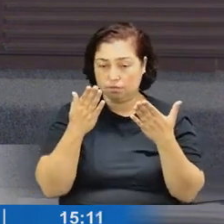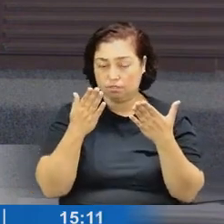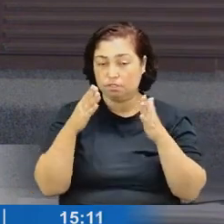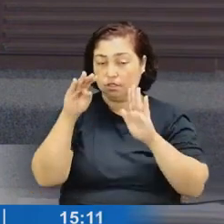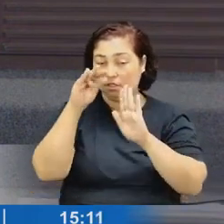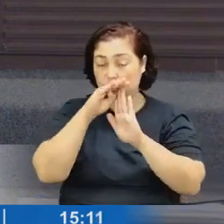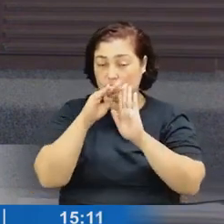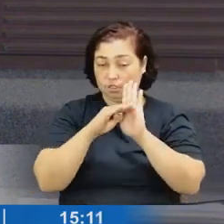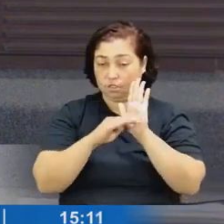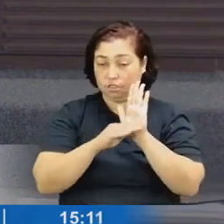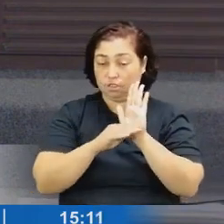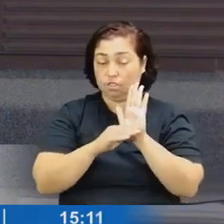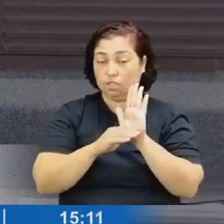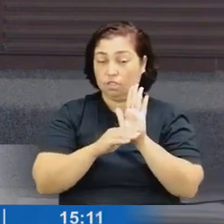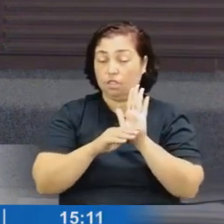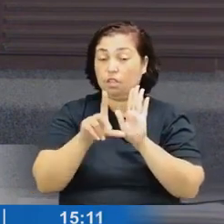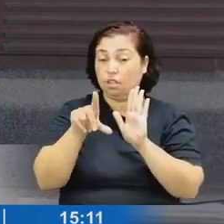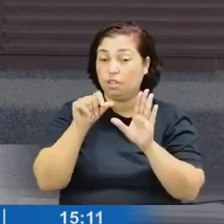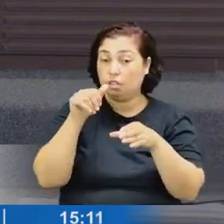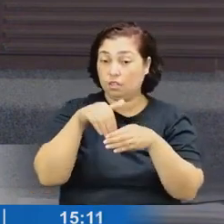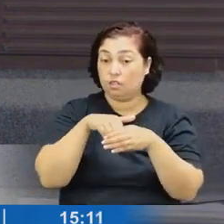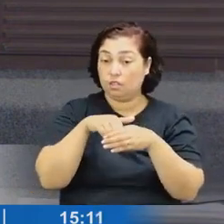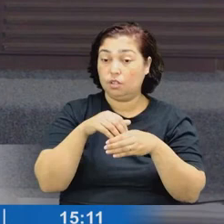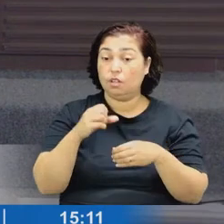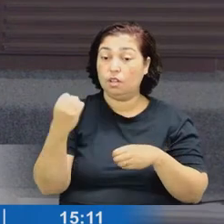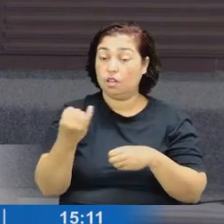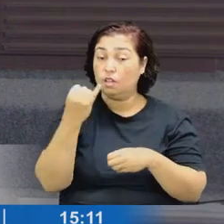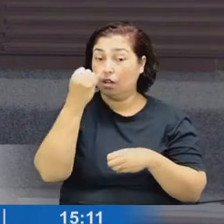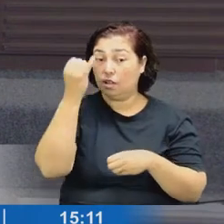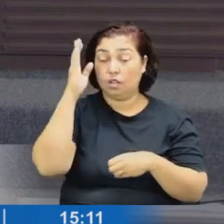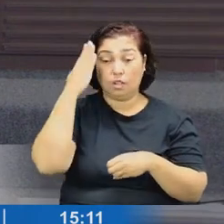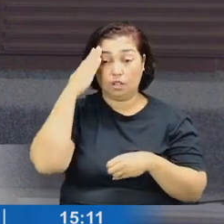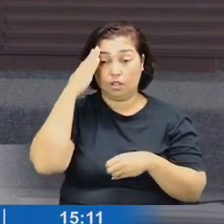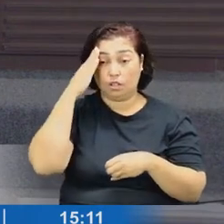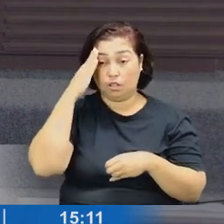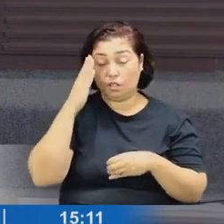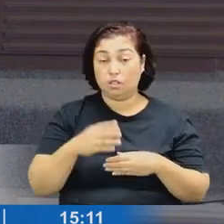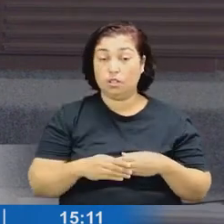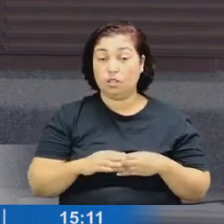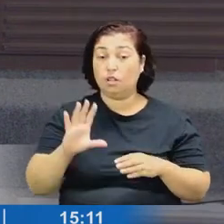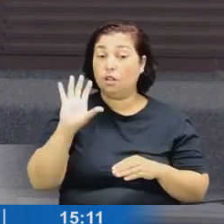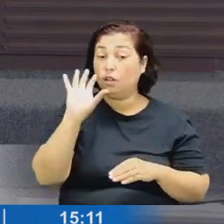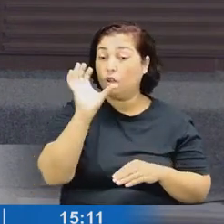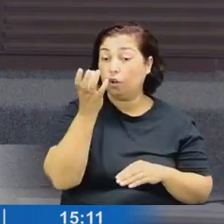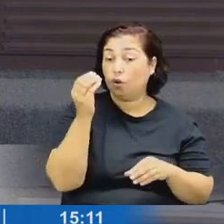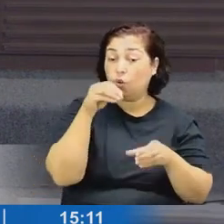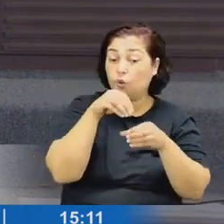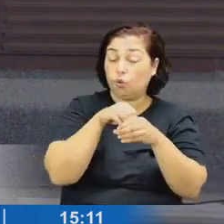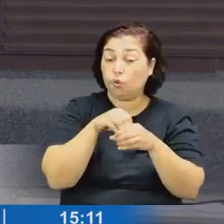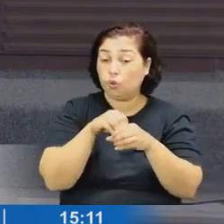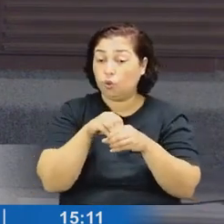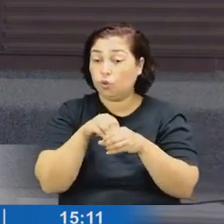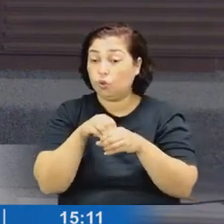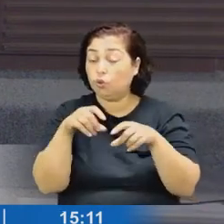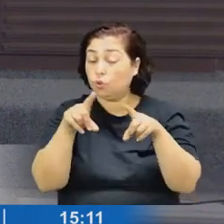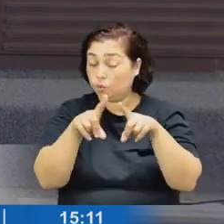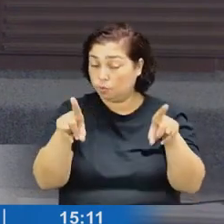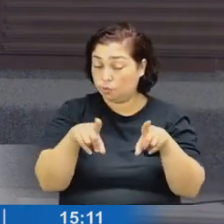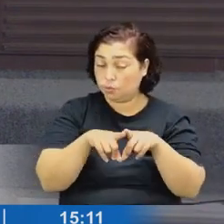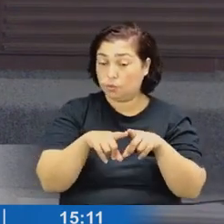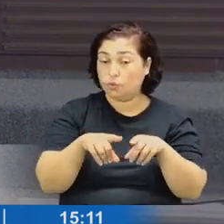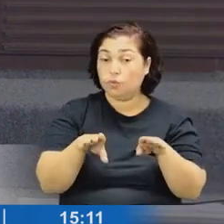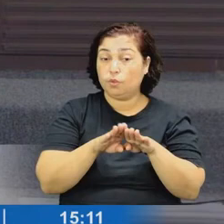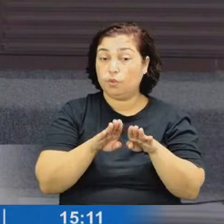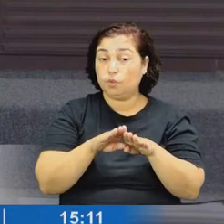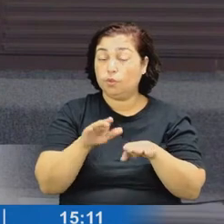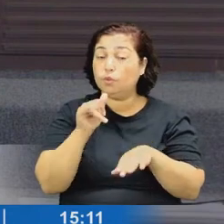etapas eleitorais aqui parlamentar isso aqui é importante entendeu acontecem dentro do mandato também lembra que deu exemplo